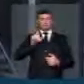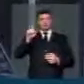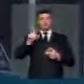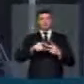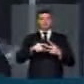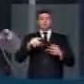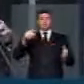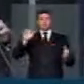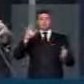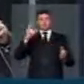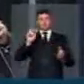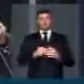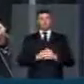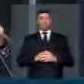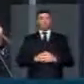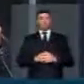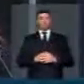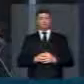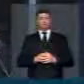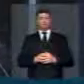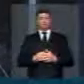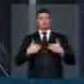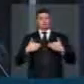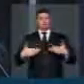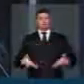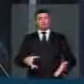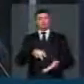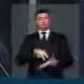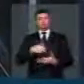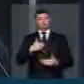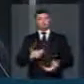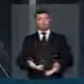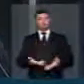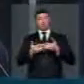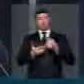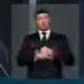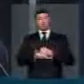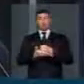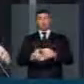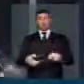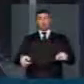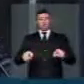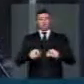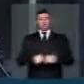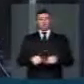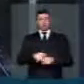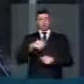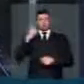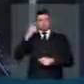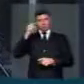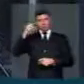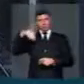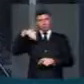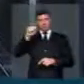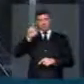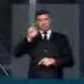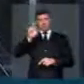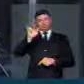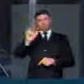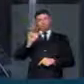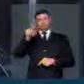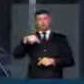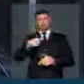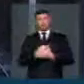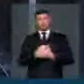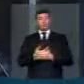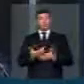Filho, quero também aqui prestar o meu apoio, deputado Amaury Teixeira, a essa luta